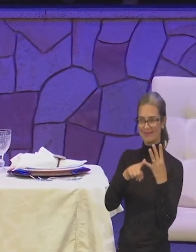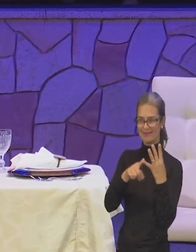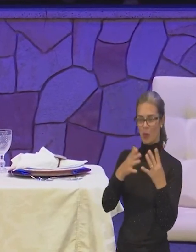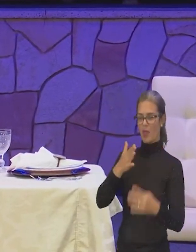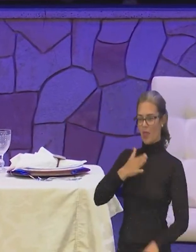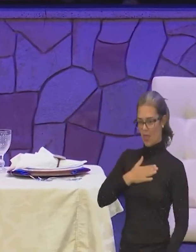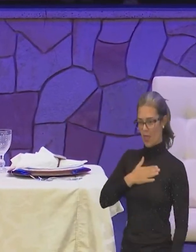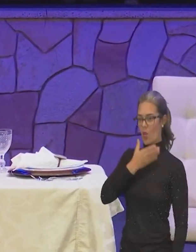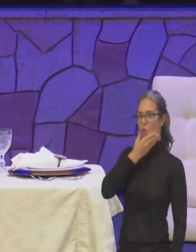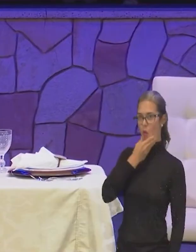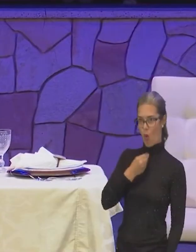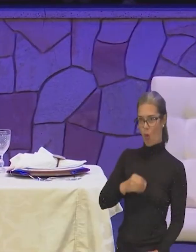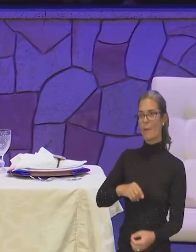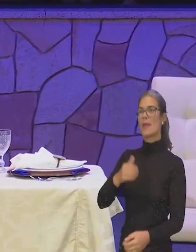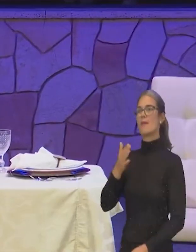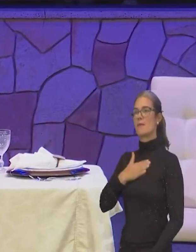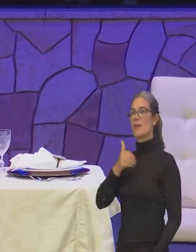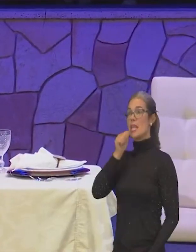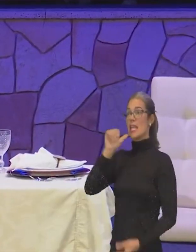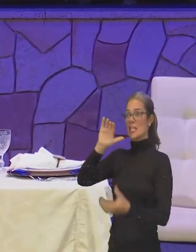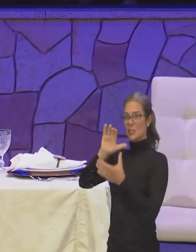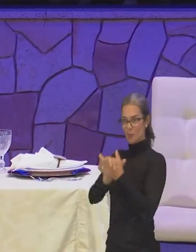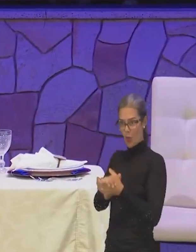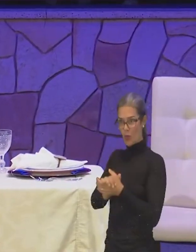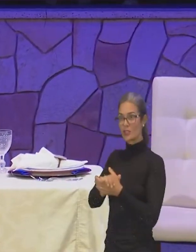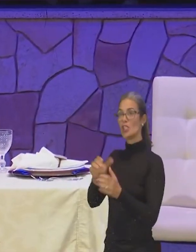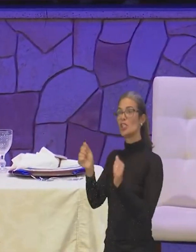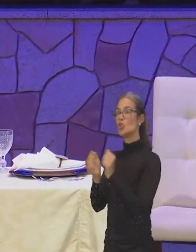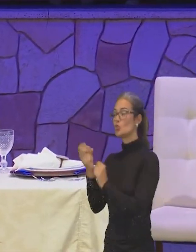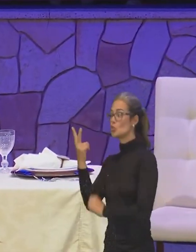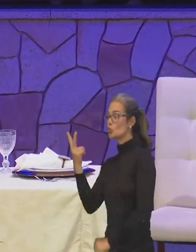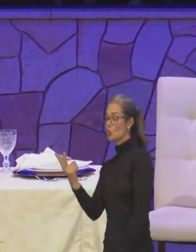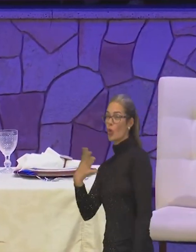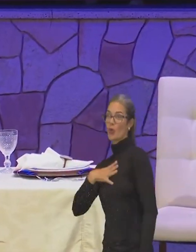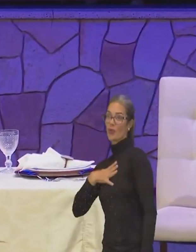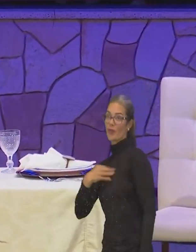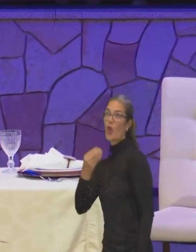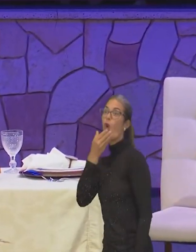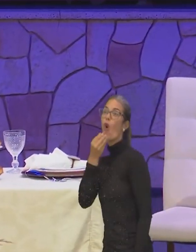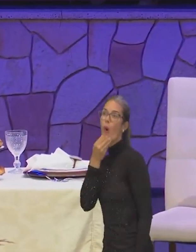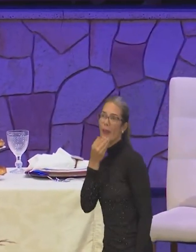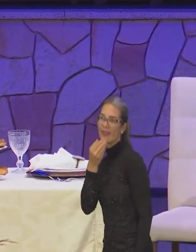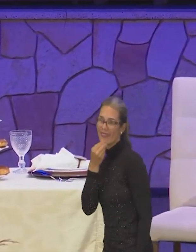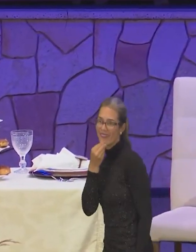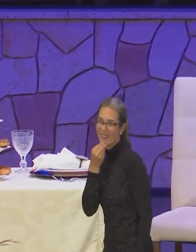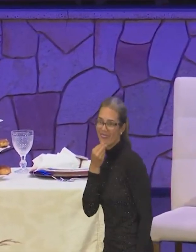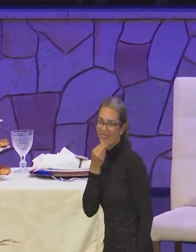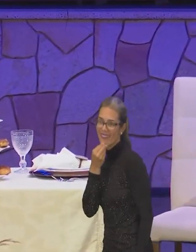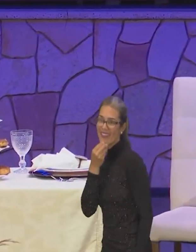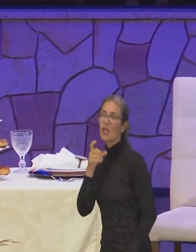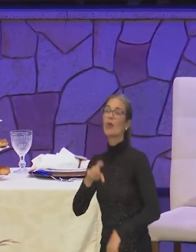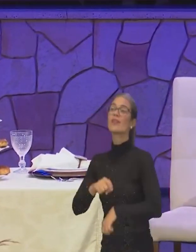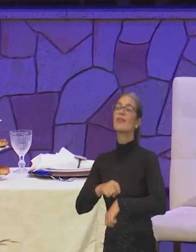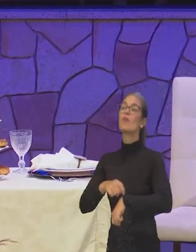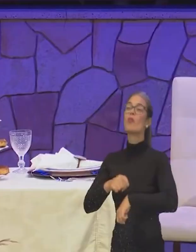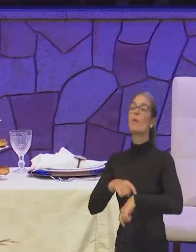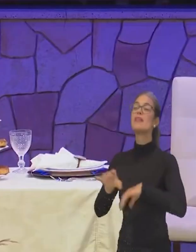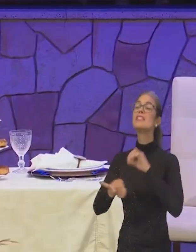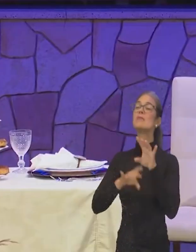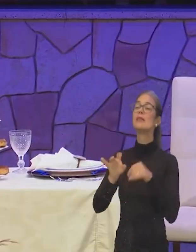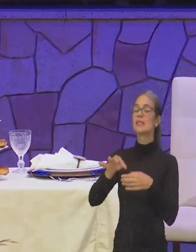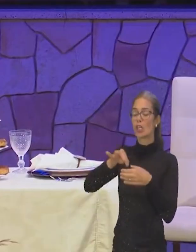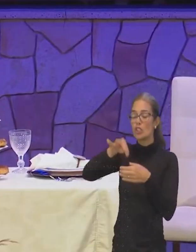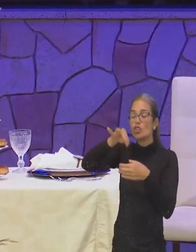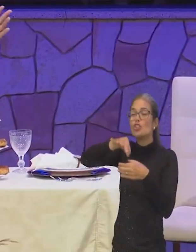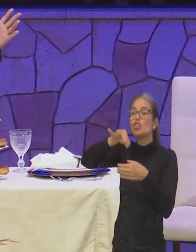nós como homens também estamos ali aprendendo junto com ela este momento. E de vez em quando, pelo